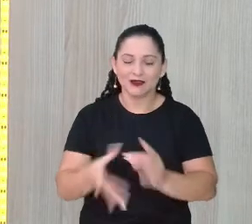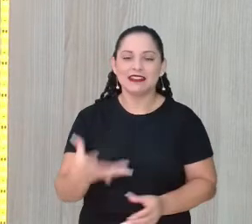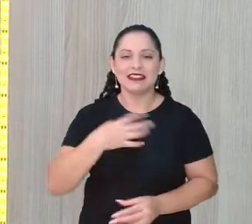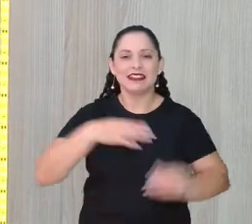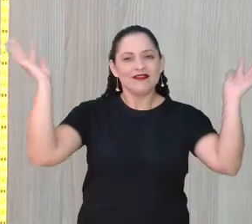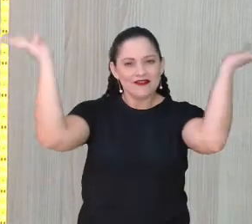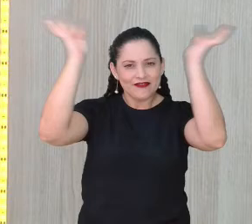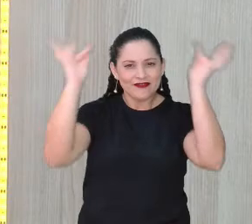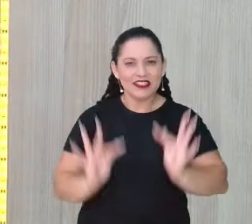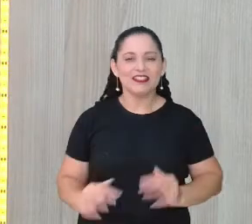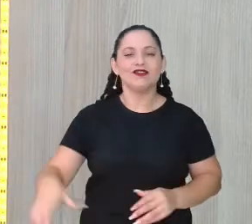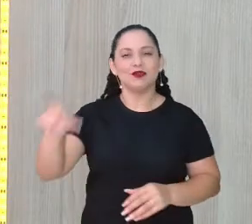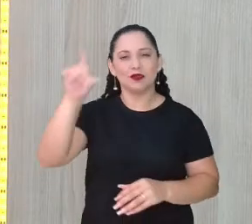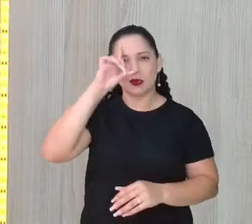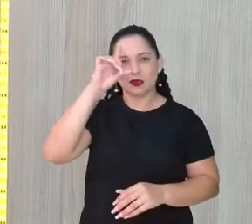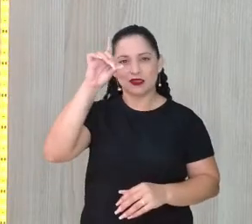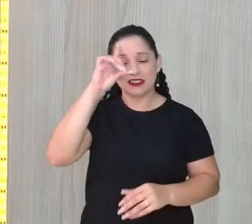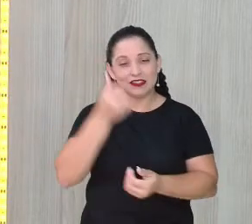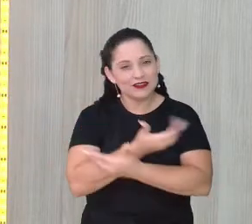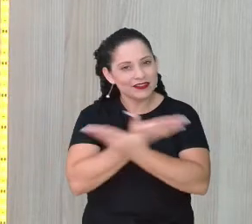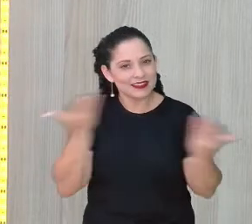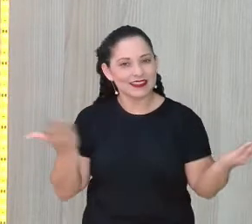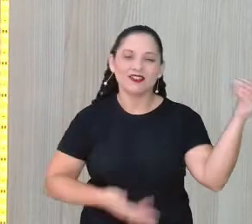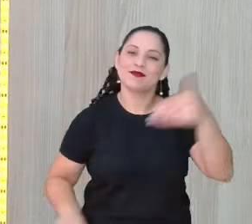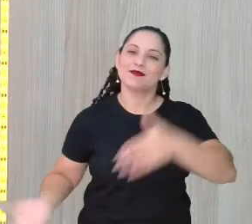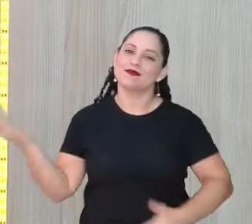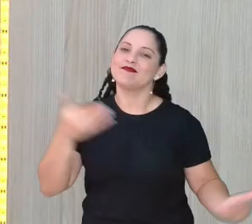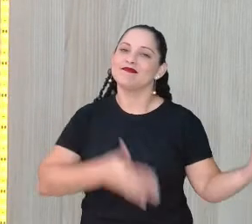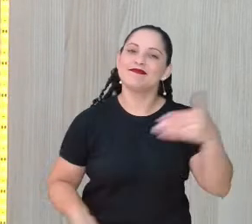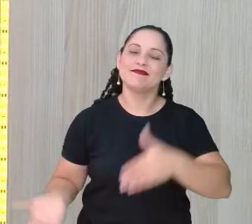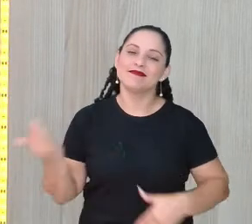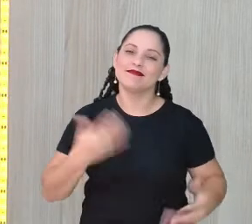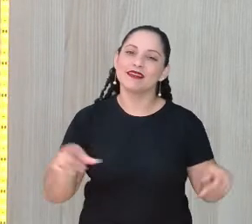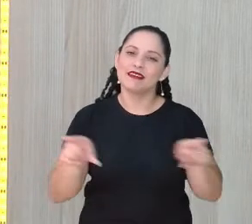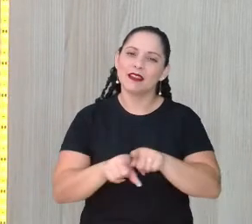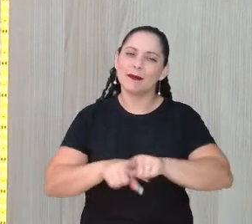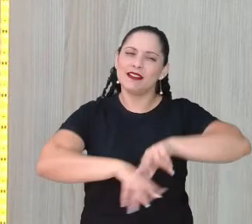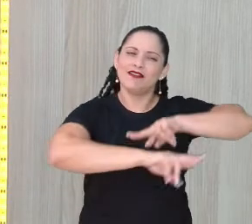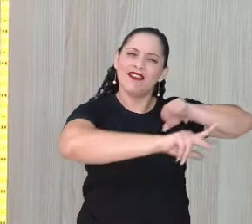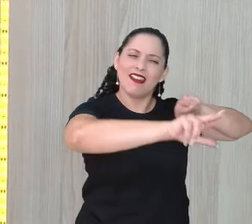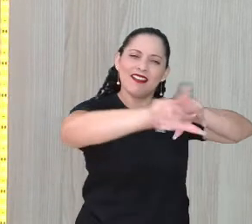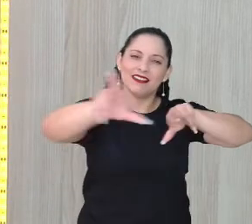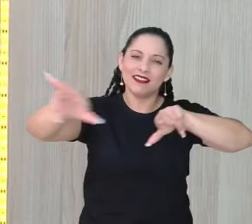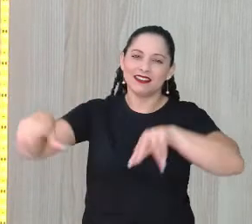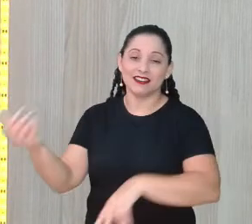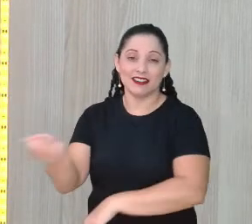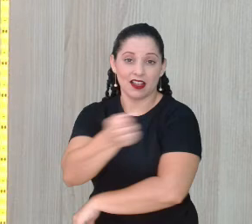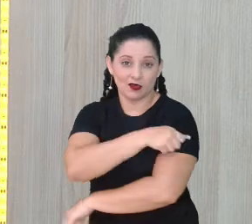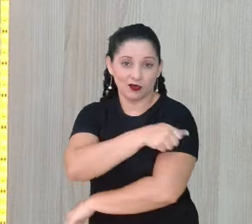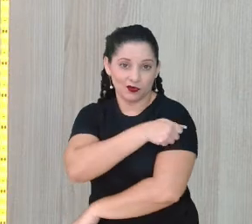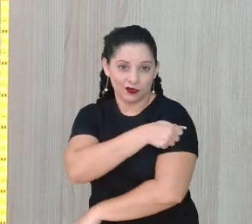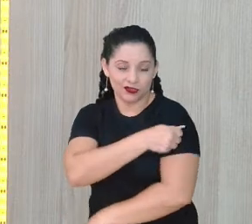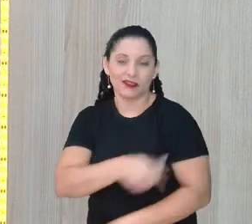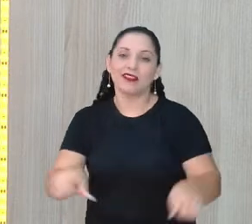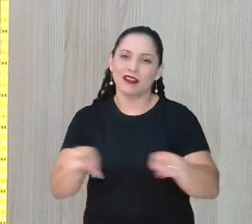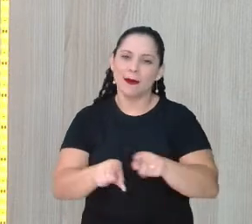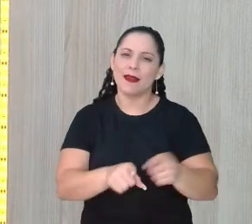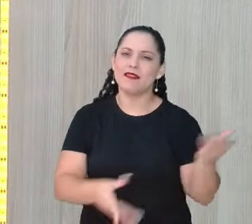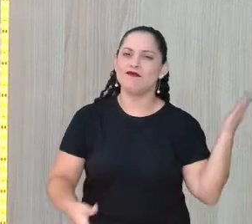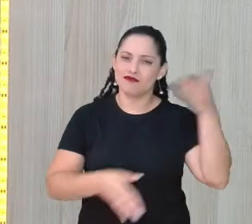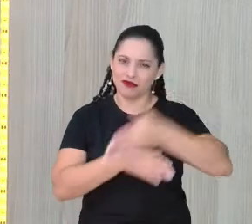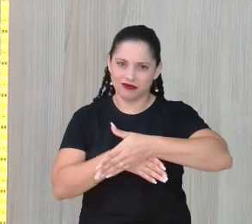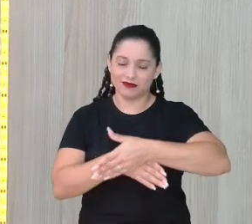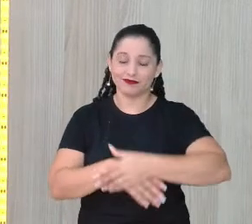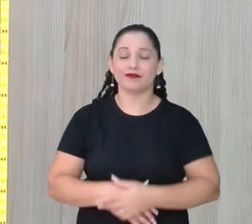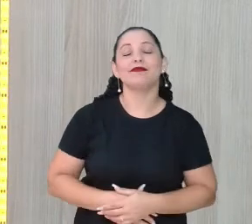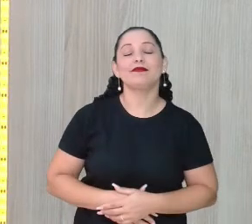vocês todos os dias aqui, né, conosco. E todos os outros alunos, né, que aparecem, né? Mas hoje nós